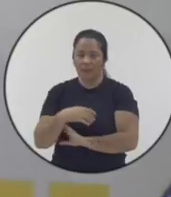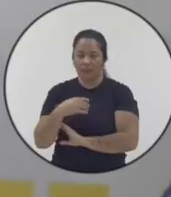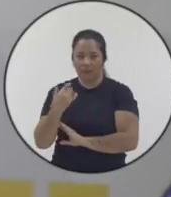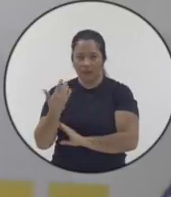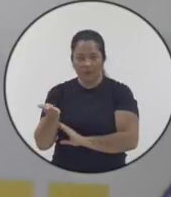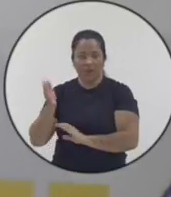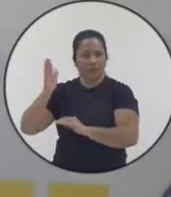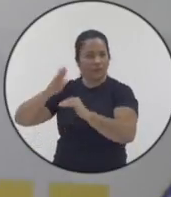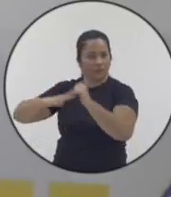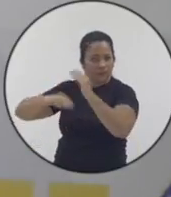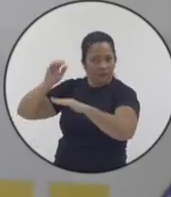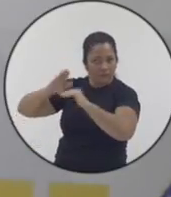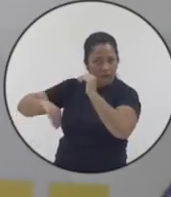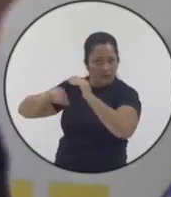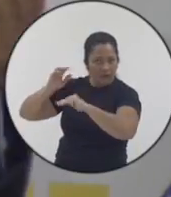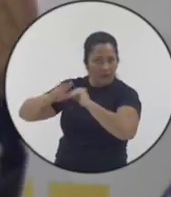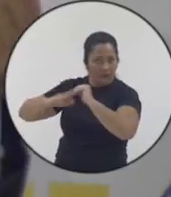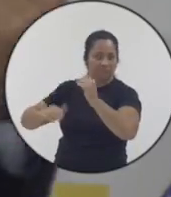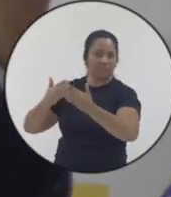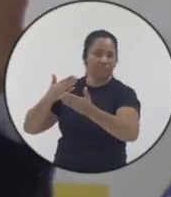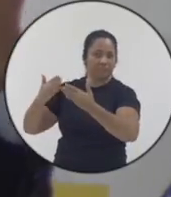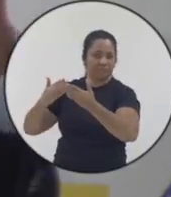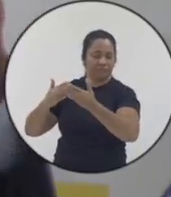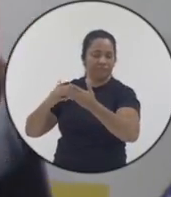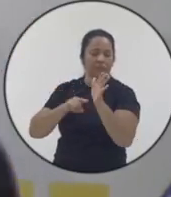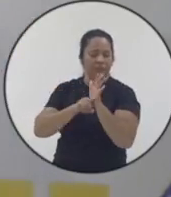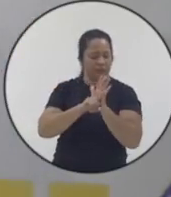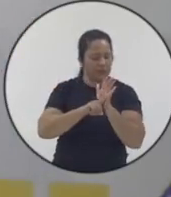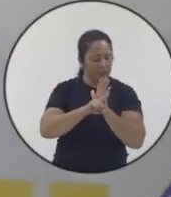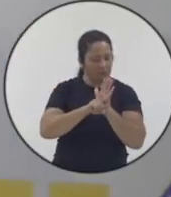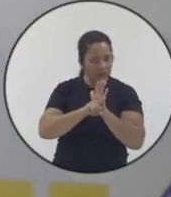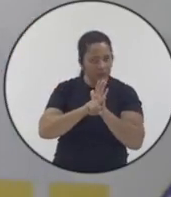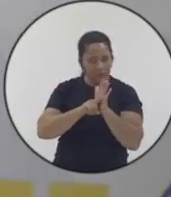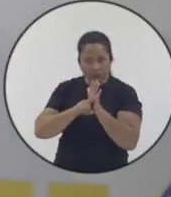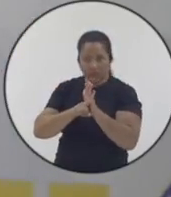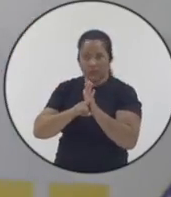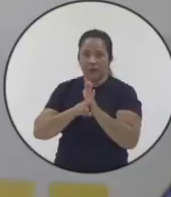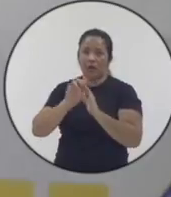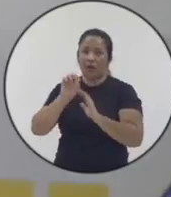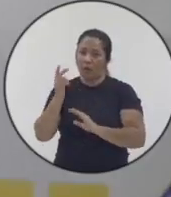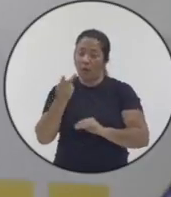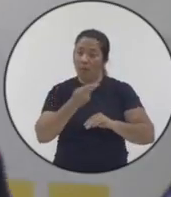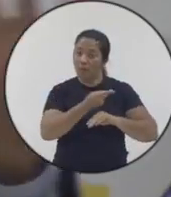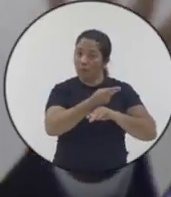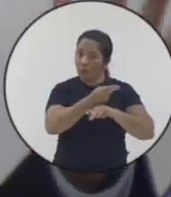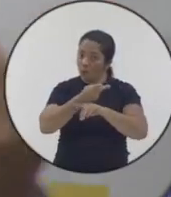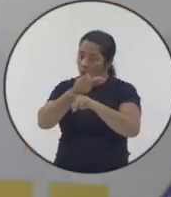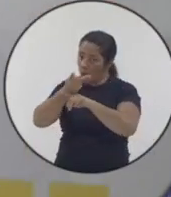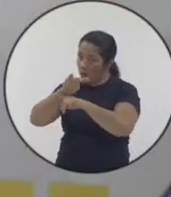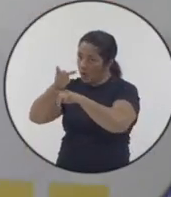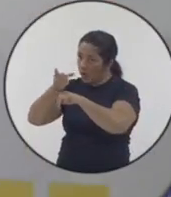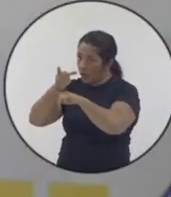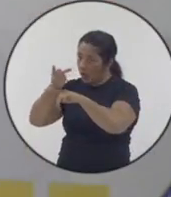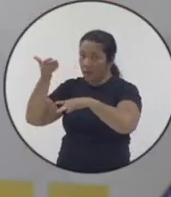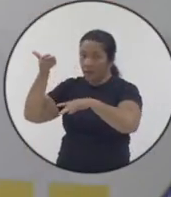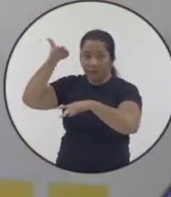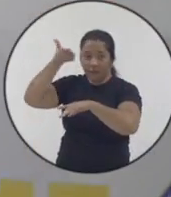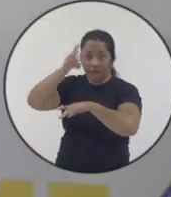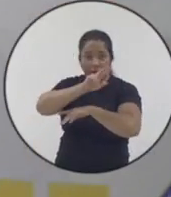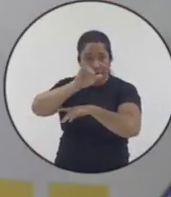do profissional também pesquisar, procurar um desses institutos, uma dessas redes aqui